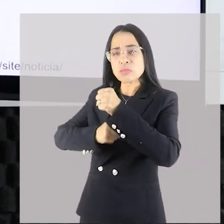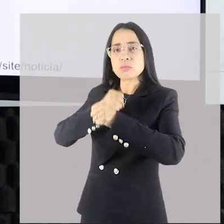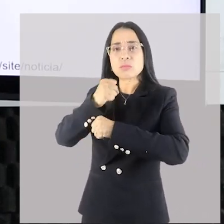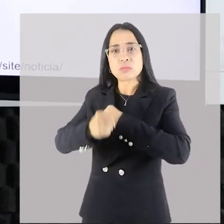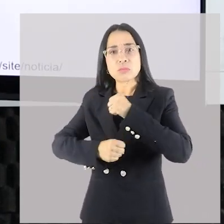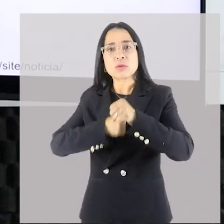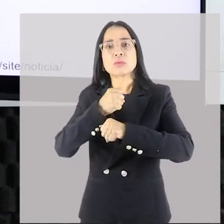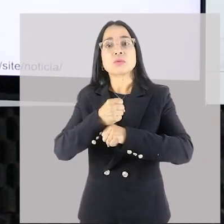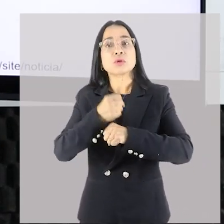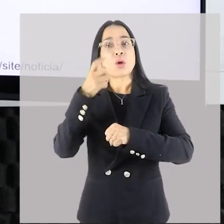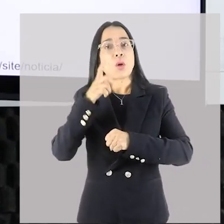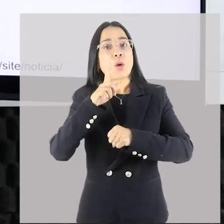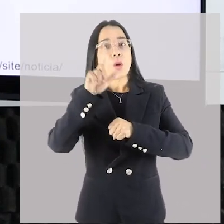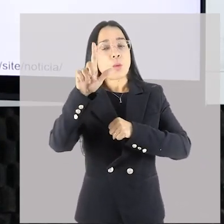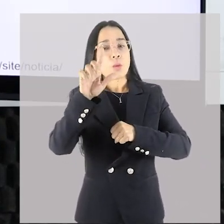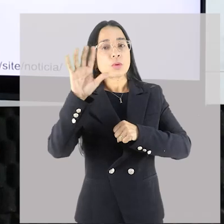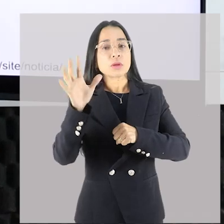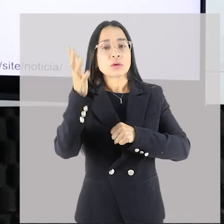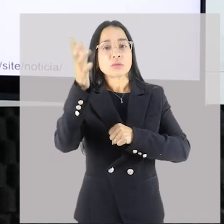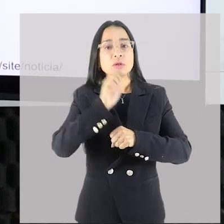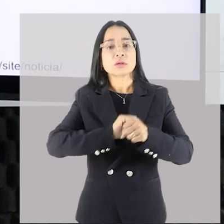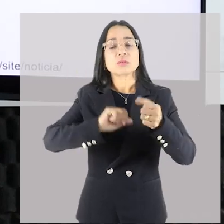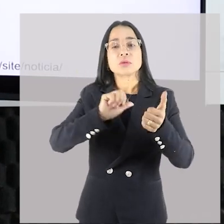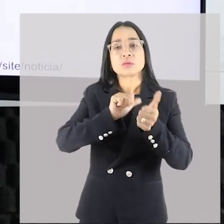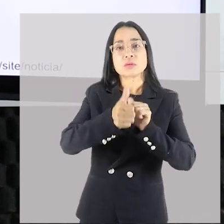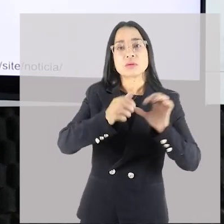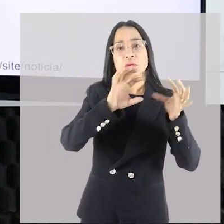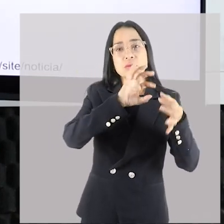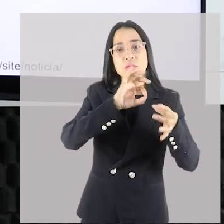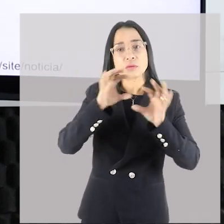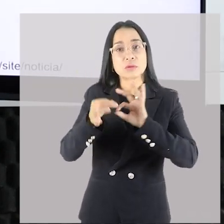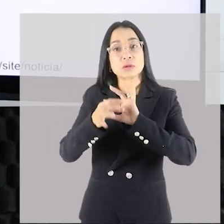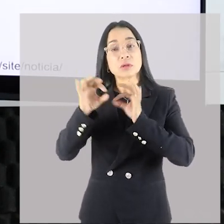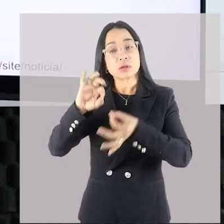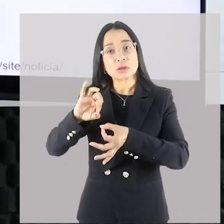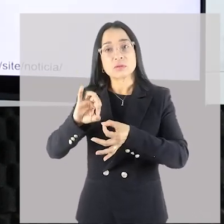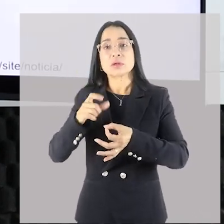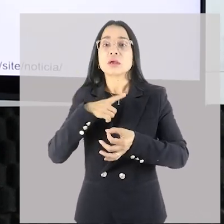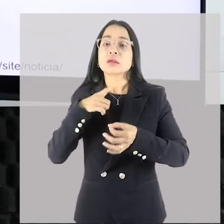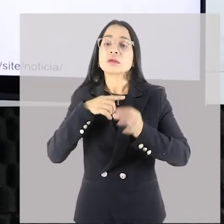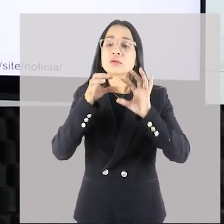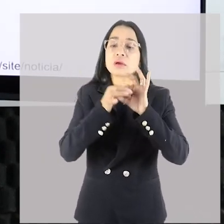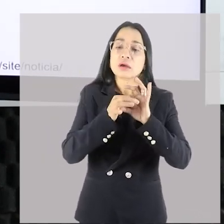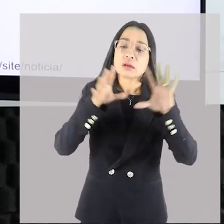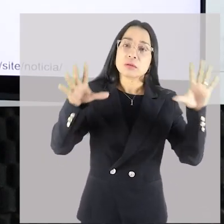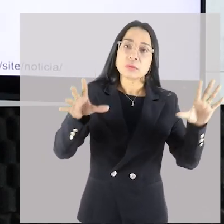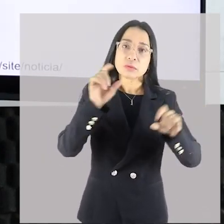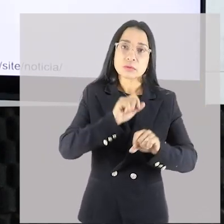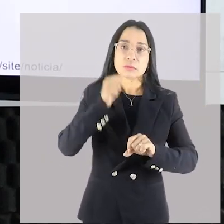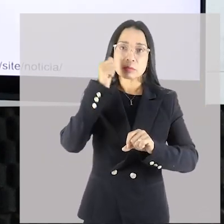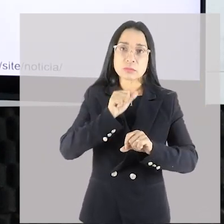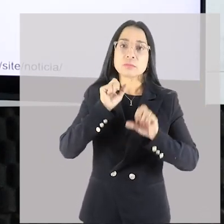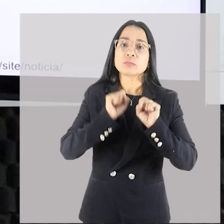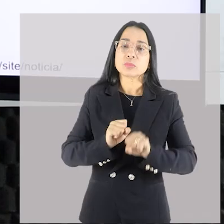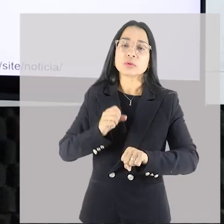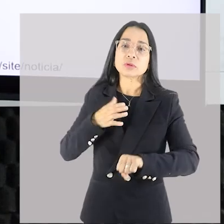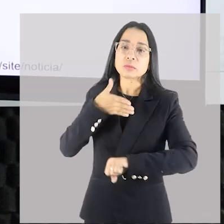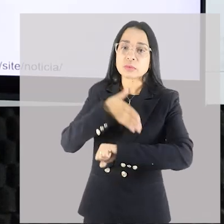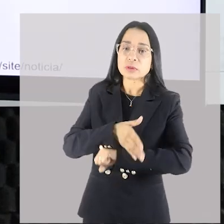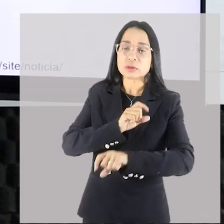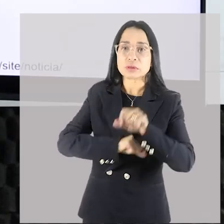nas outras edições dos Jogos Olímpicos, é que teve a permissão para que as mulheres pudessem participar e ser